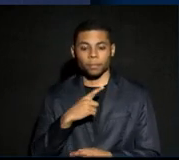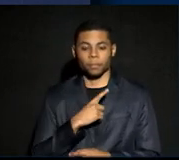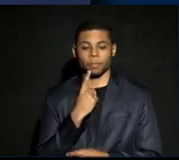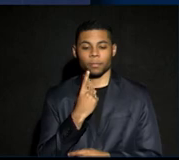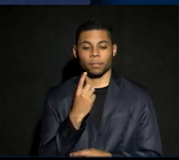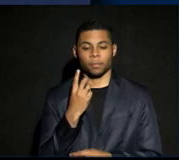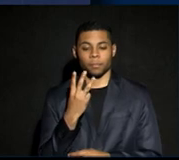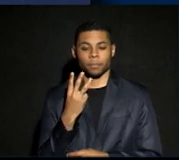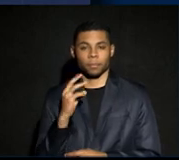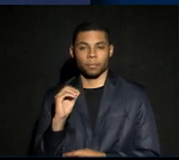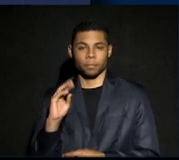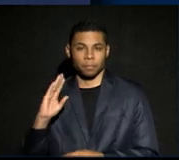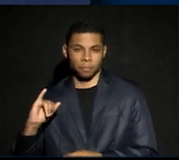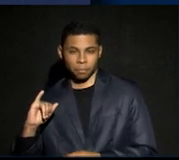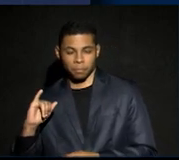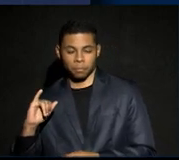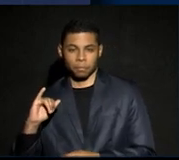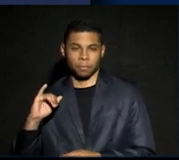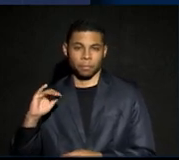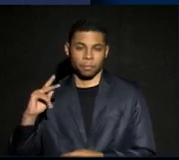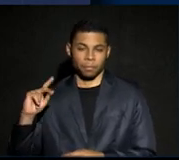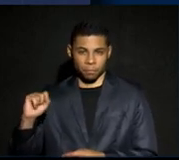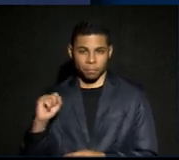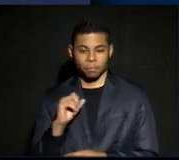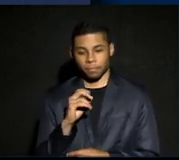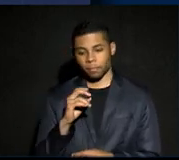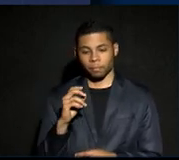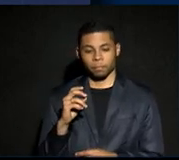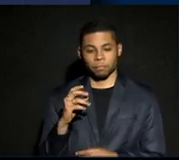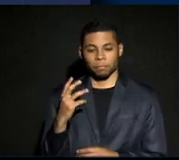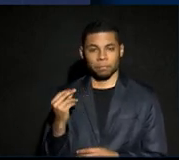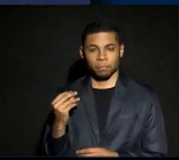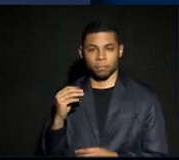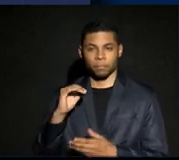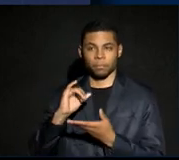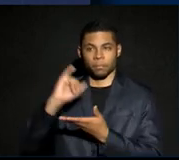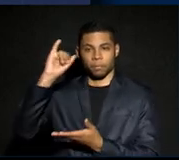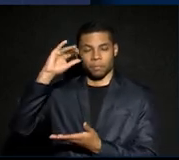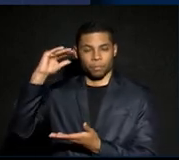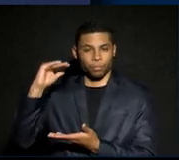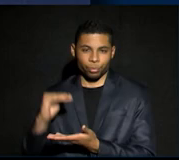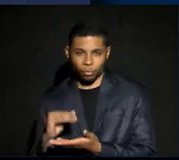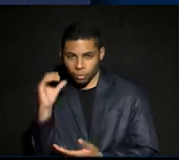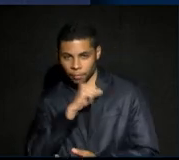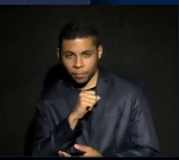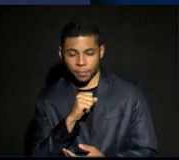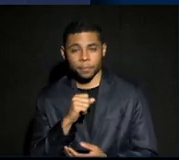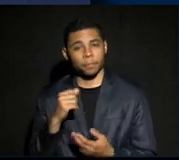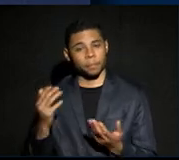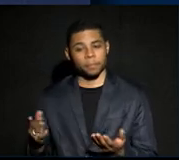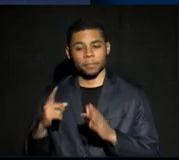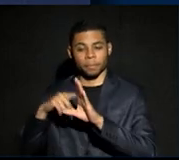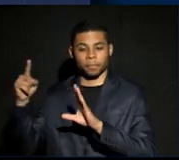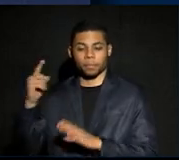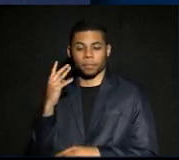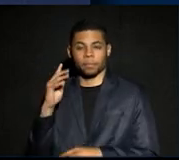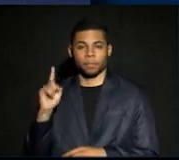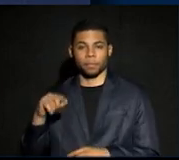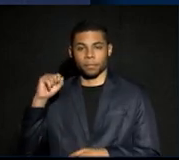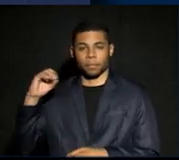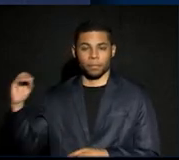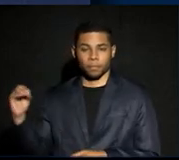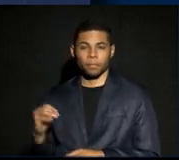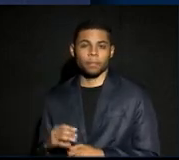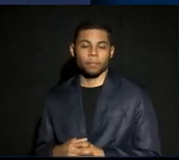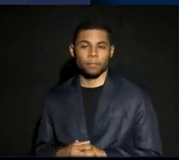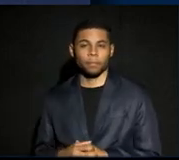170 bips, 150 bips, uma desinflação rapidíssima, e a bolsa em 4.800, o S&P em